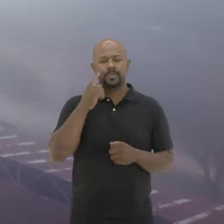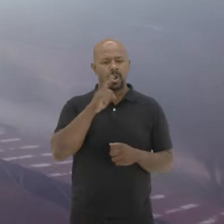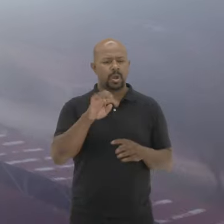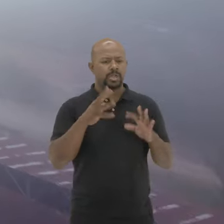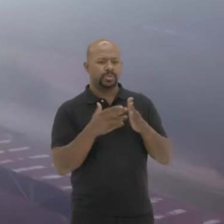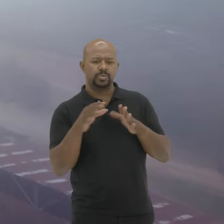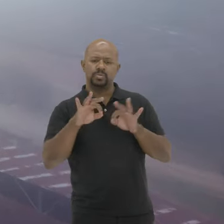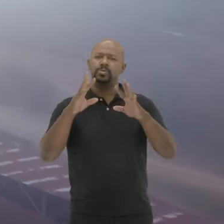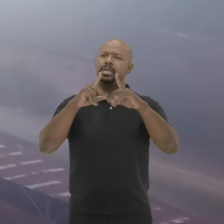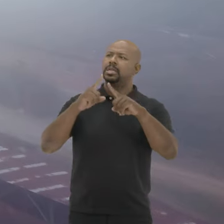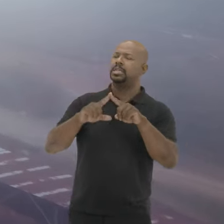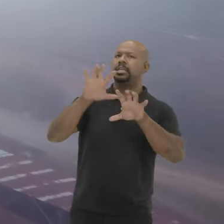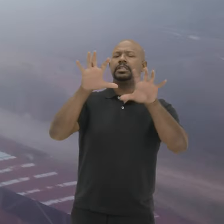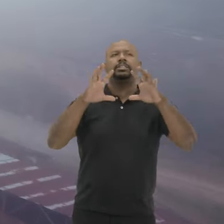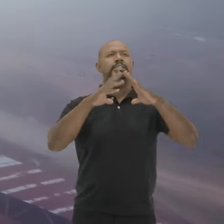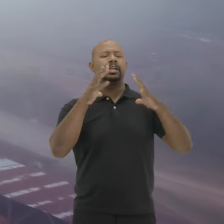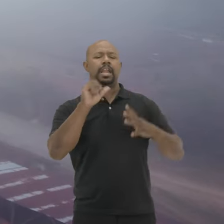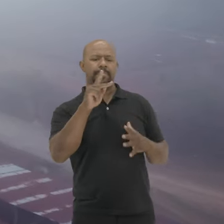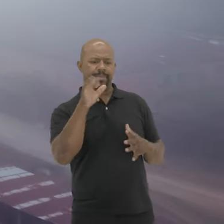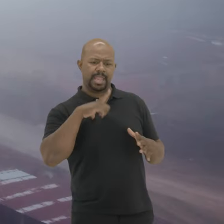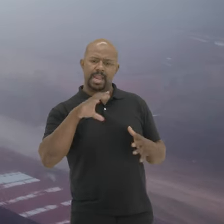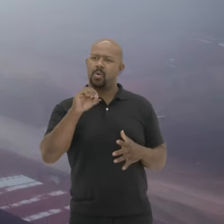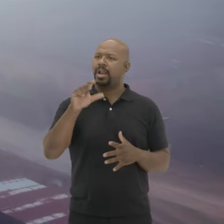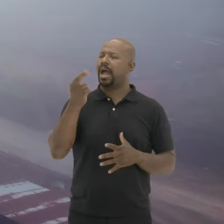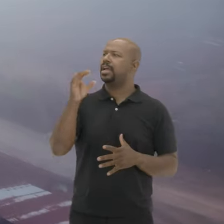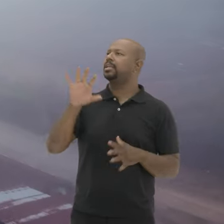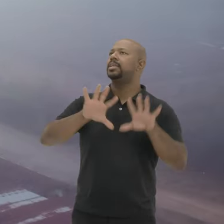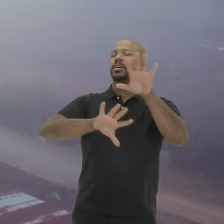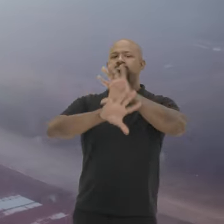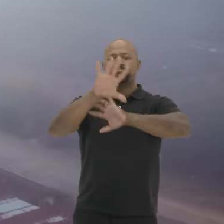A capela, o... Estelhadão do, da olaria.